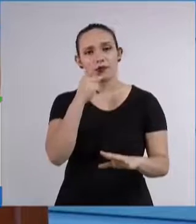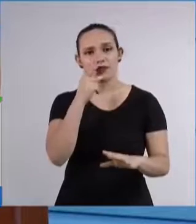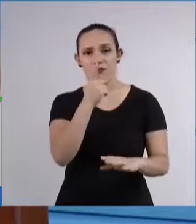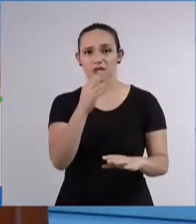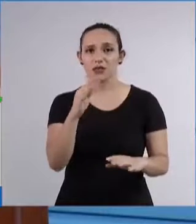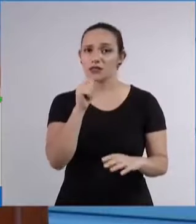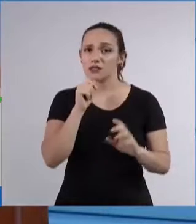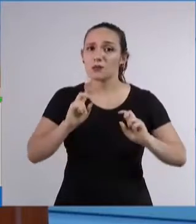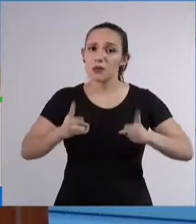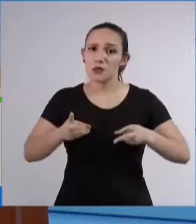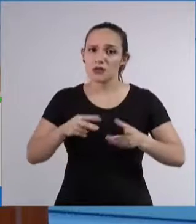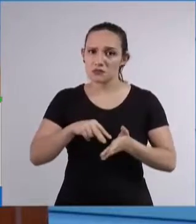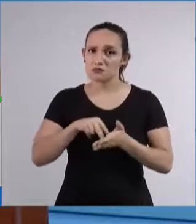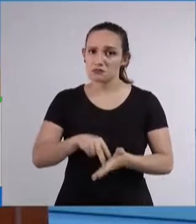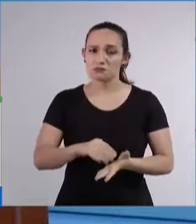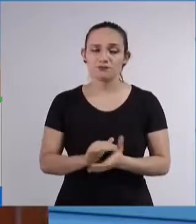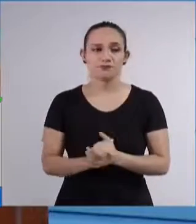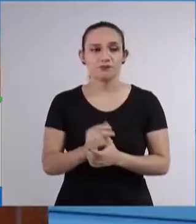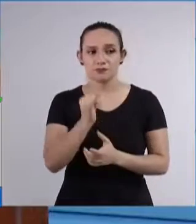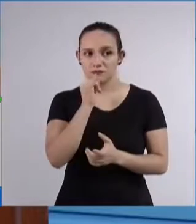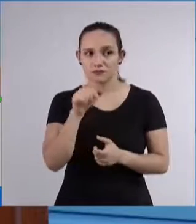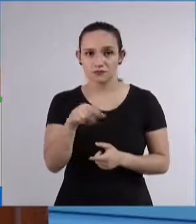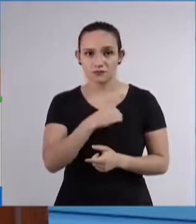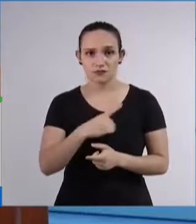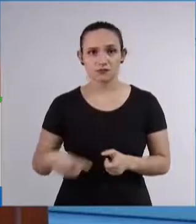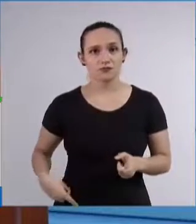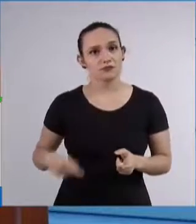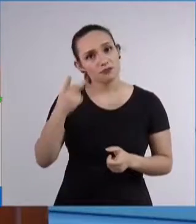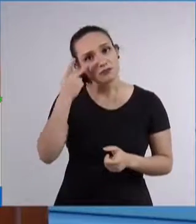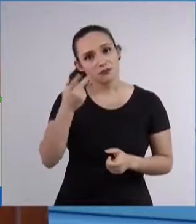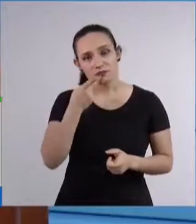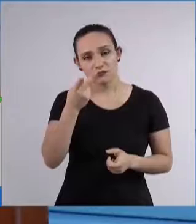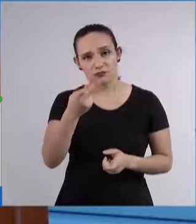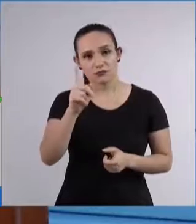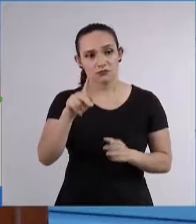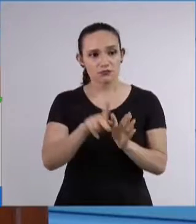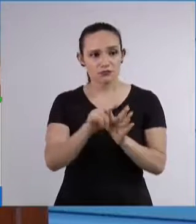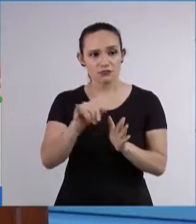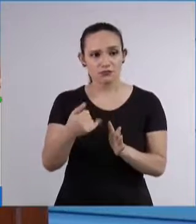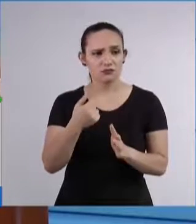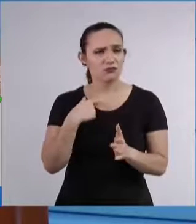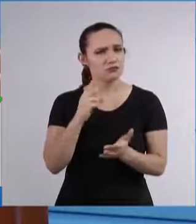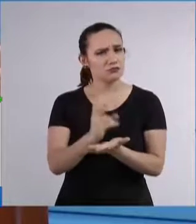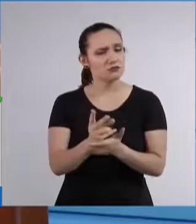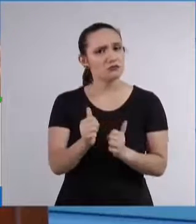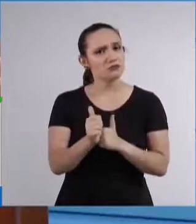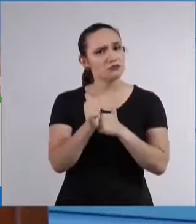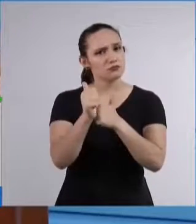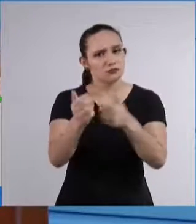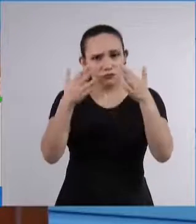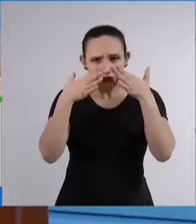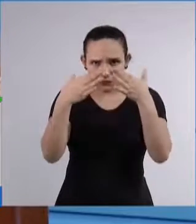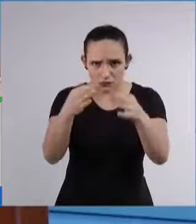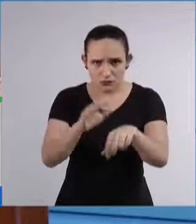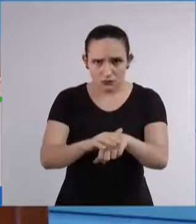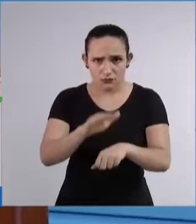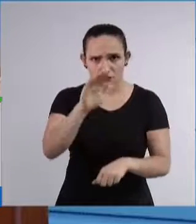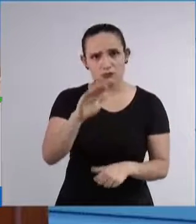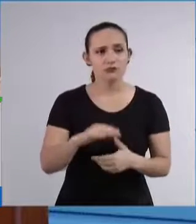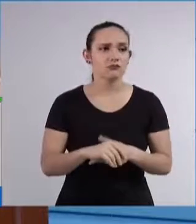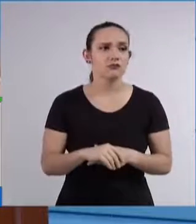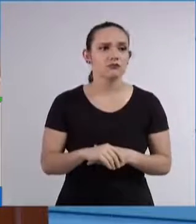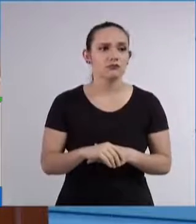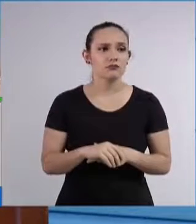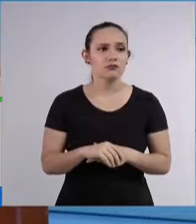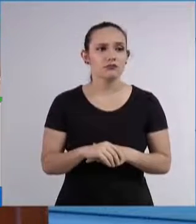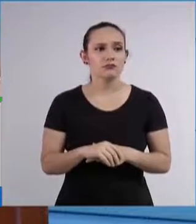cito aqui, quando o deputado Pedro Kemp fala da questão de projeto, e eu procuro acompanhar de uma forma muito atenta, né? Até